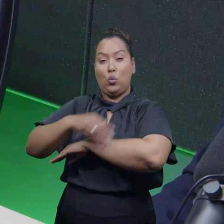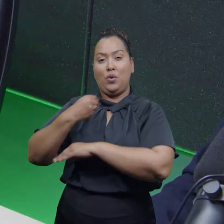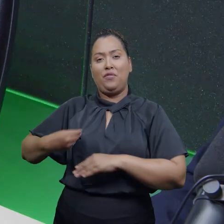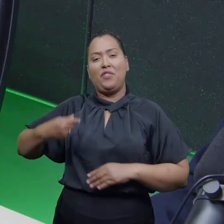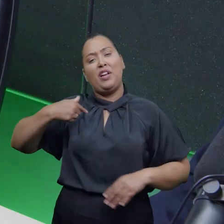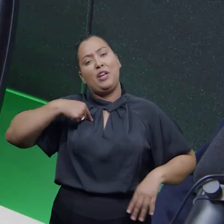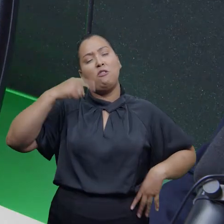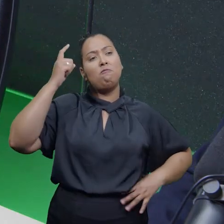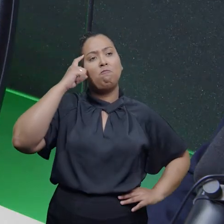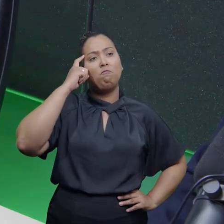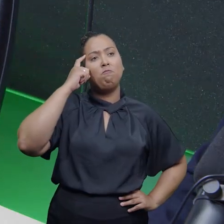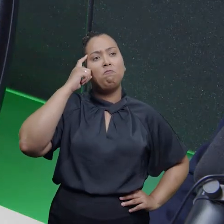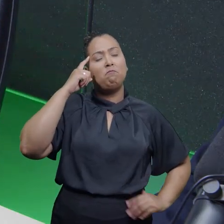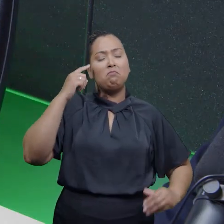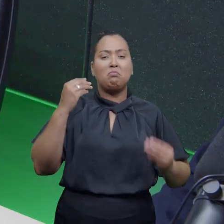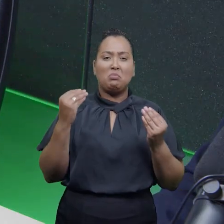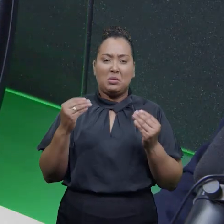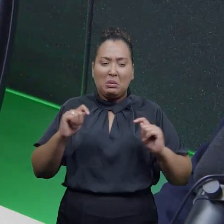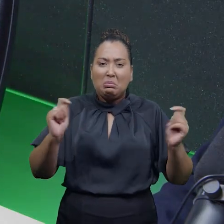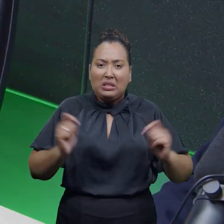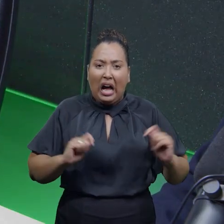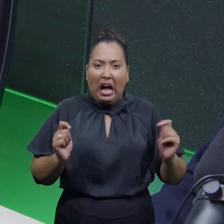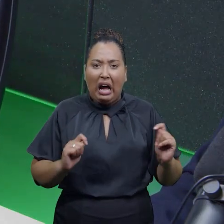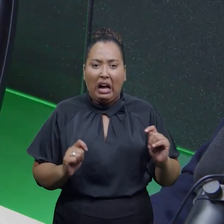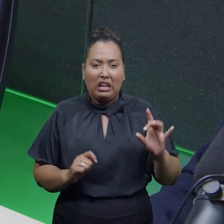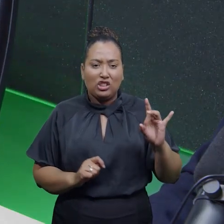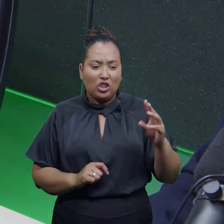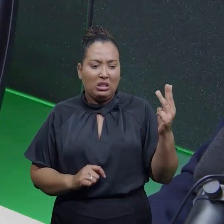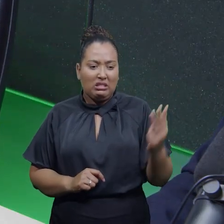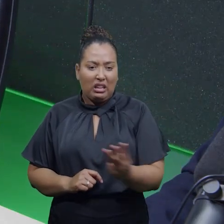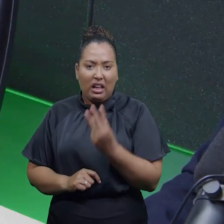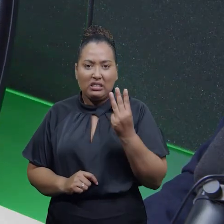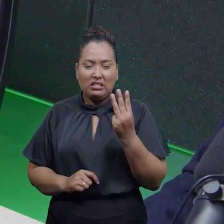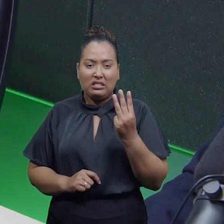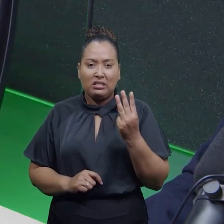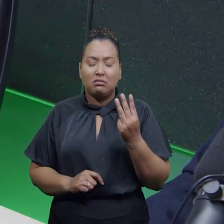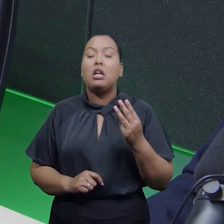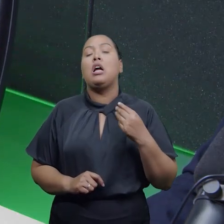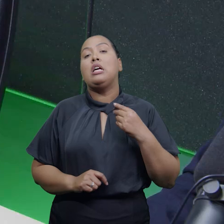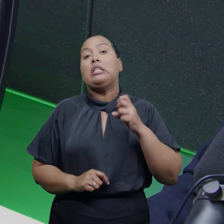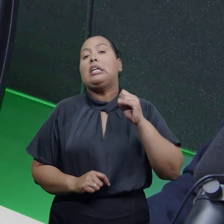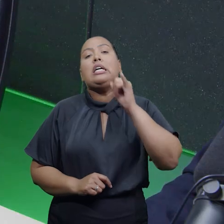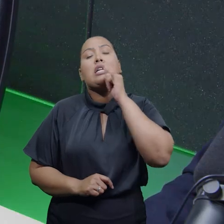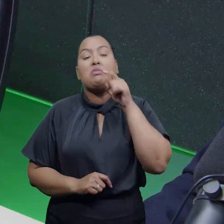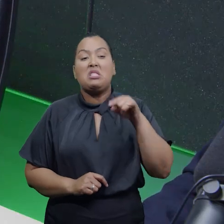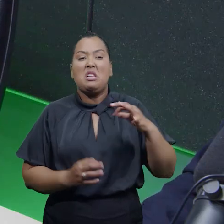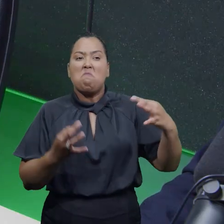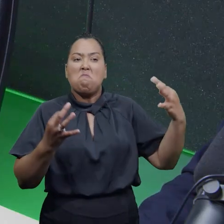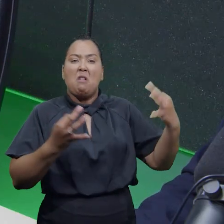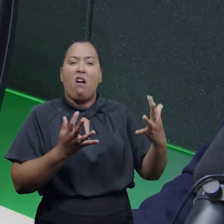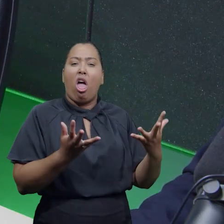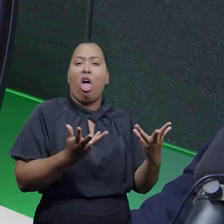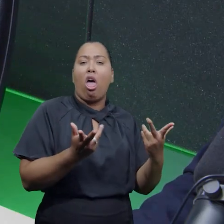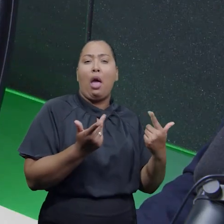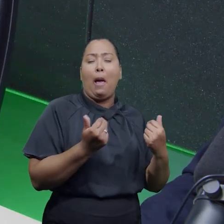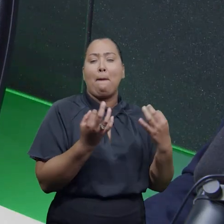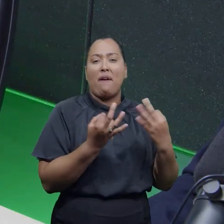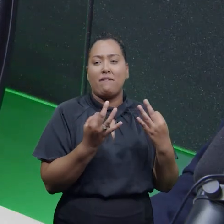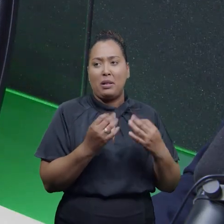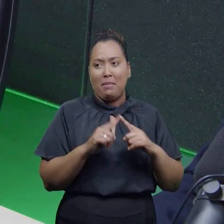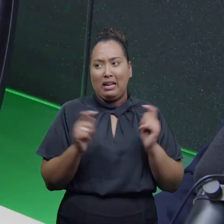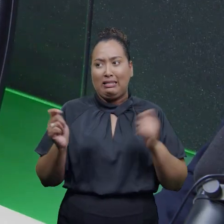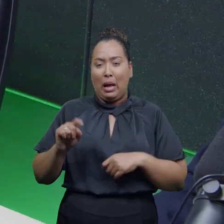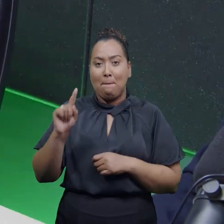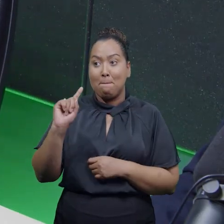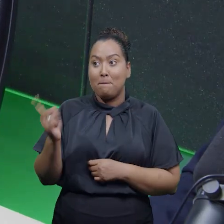tamanho, e aí eu fico com a pergunta se isso é suficiente. Mesmo que elas funcionassem muito bem, vamos dizer assim, é suficiente